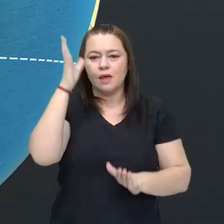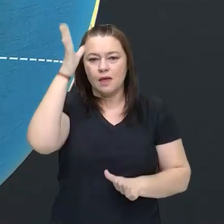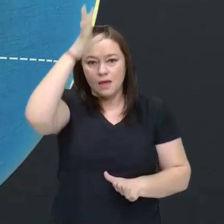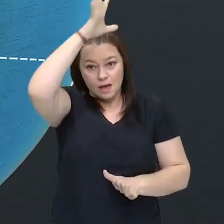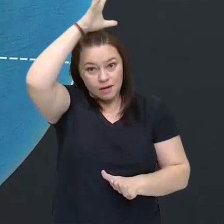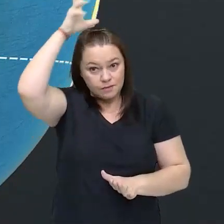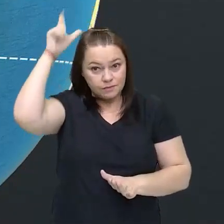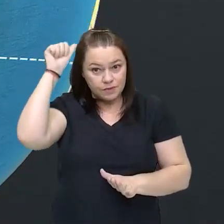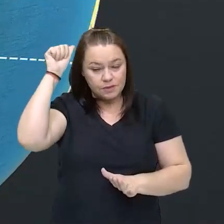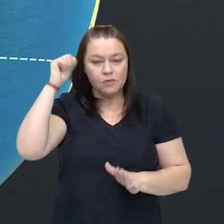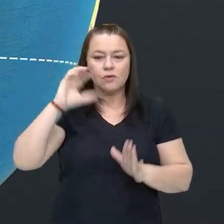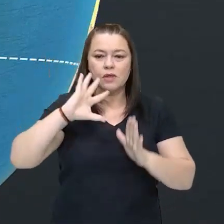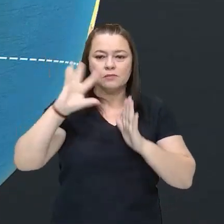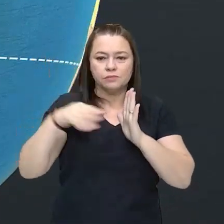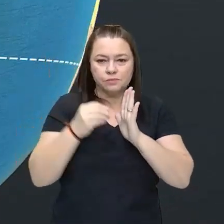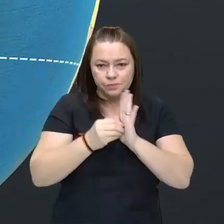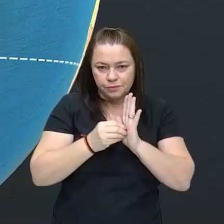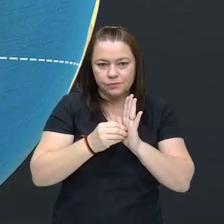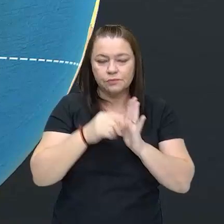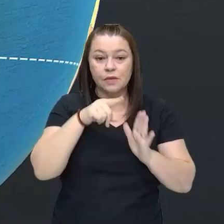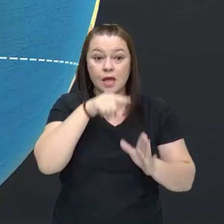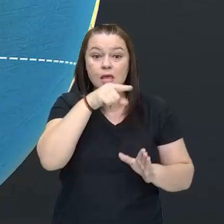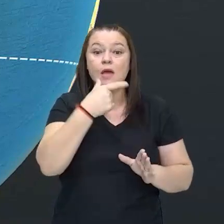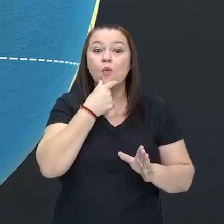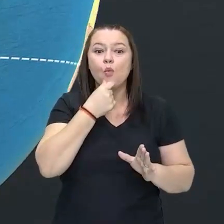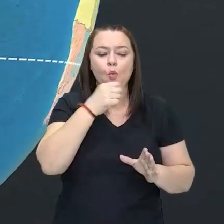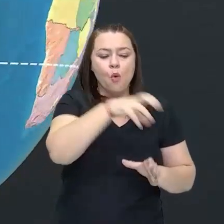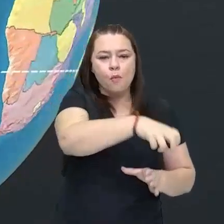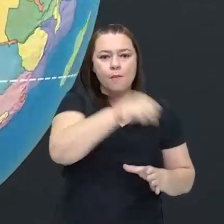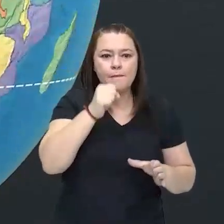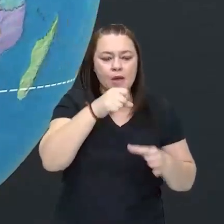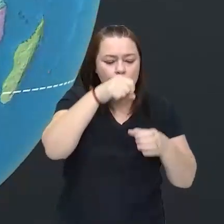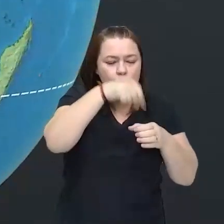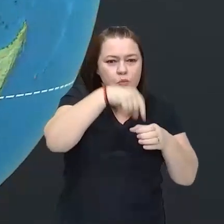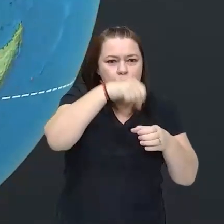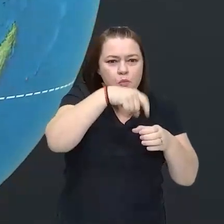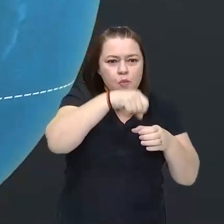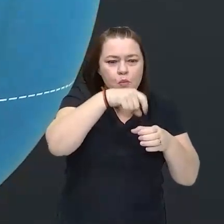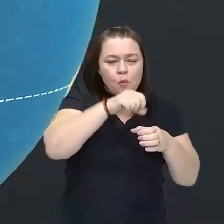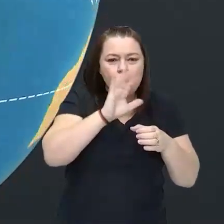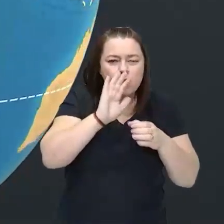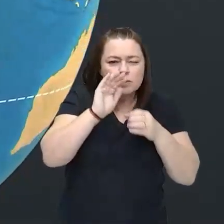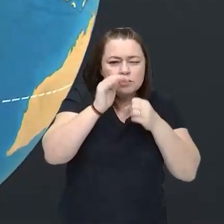local que tinham as sementes. Henry pegou as sementes e atravessou o mundo.